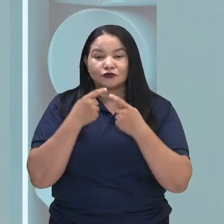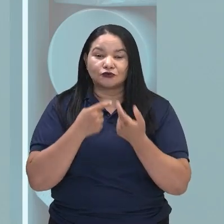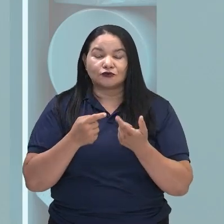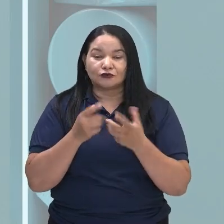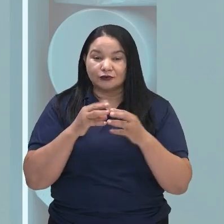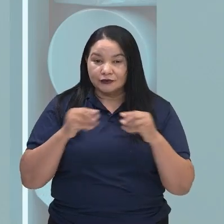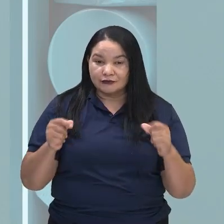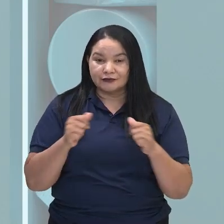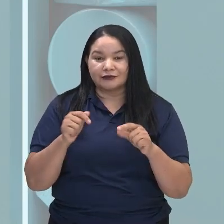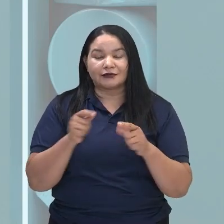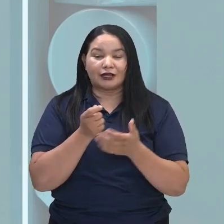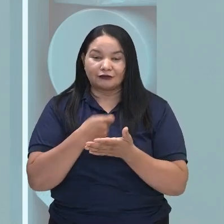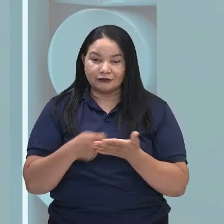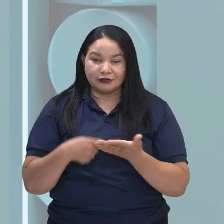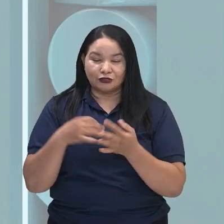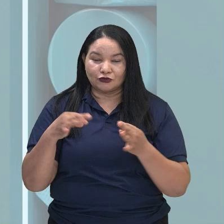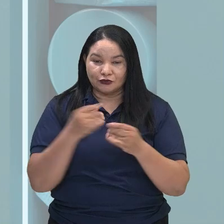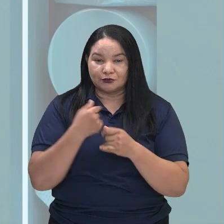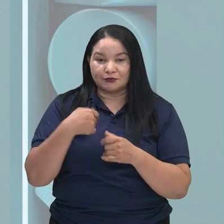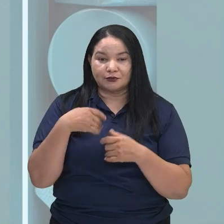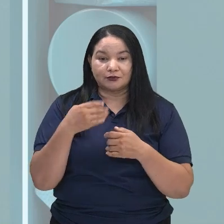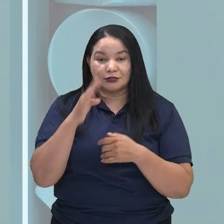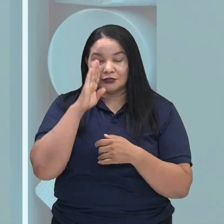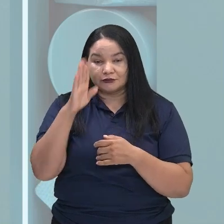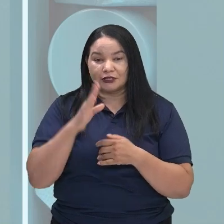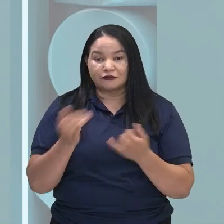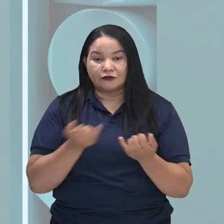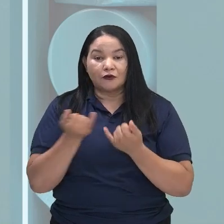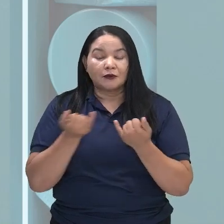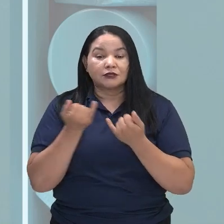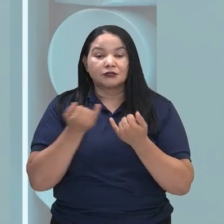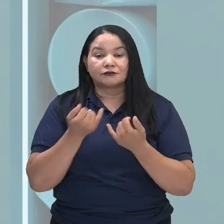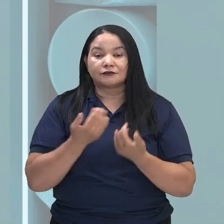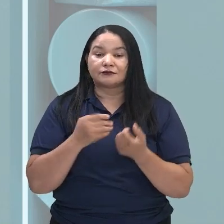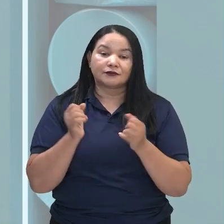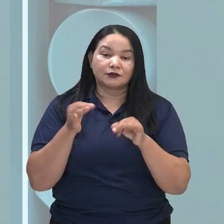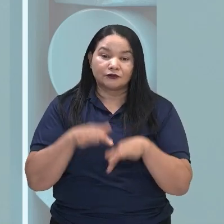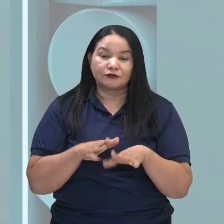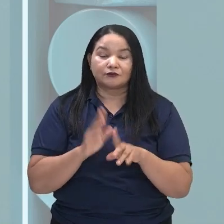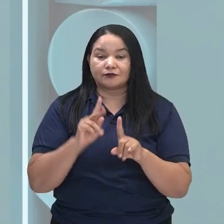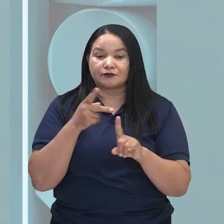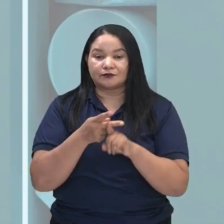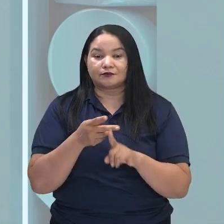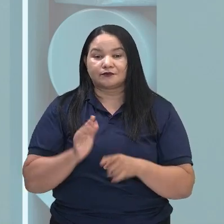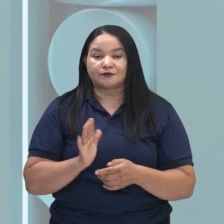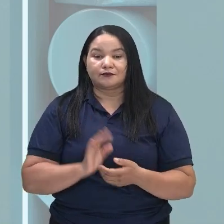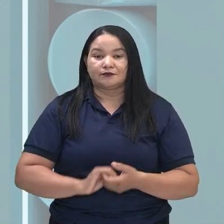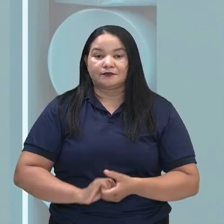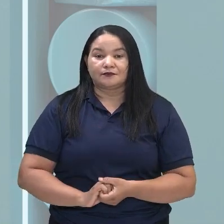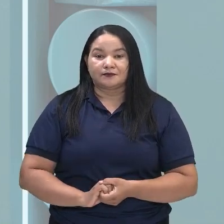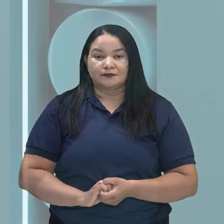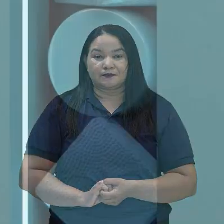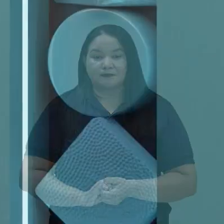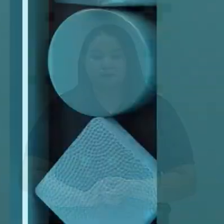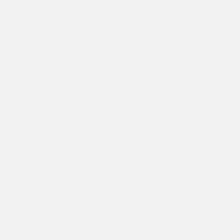anotado também as principais informações. A gente fica por aqui e se encontra numa próxima oportunidade.